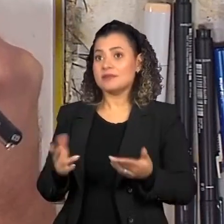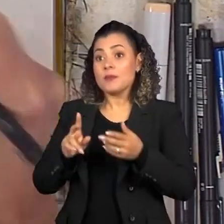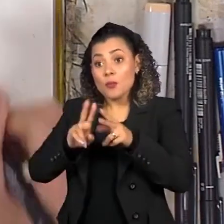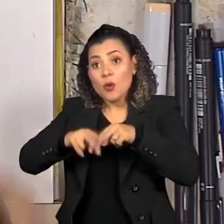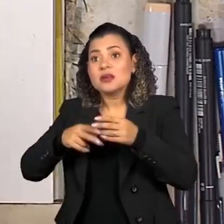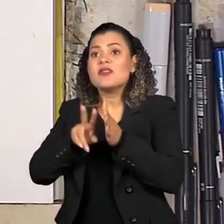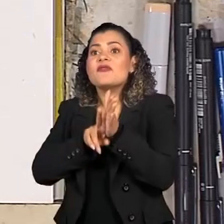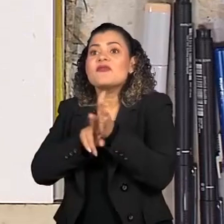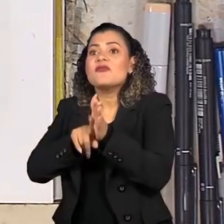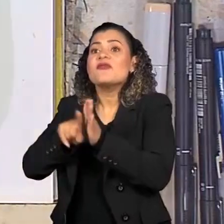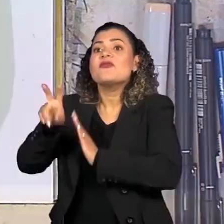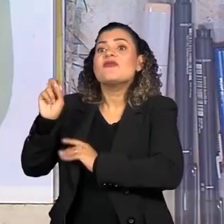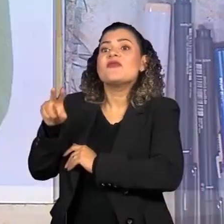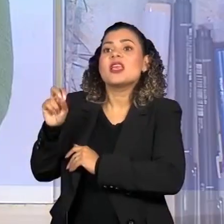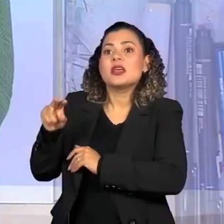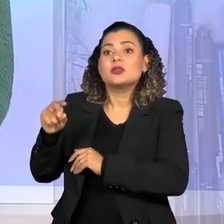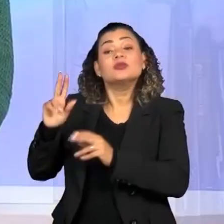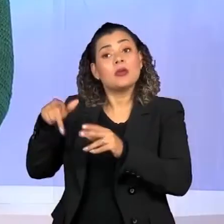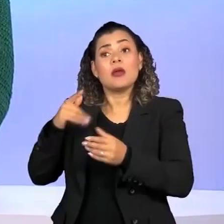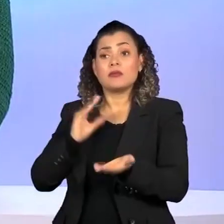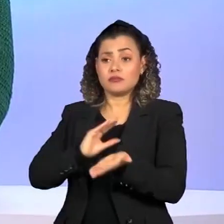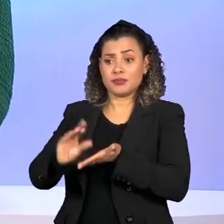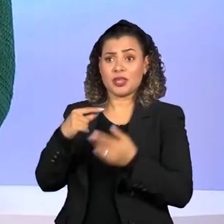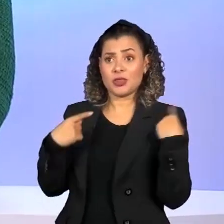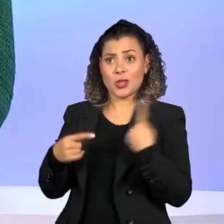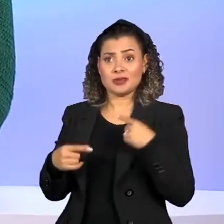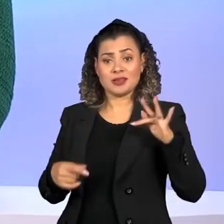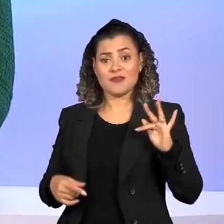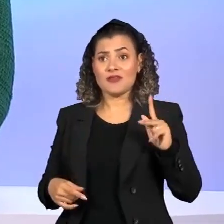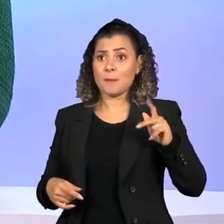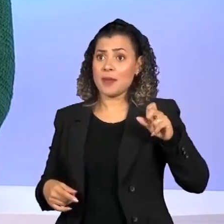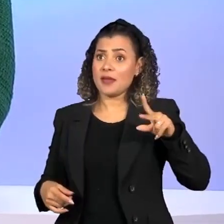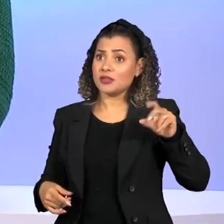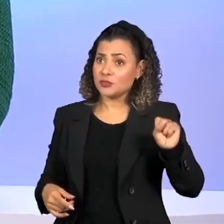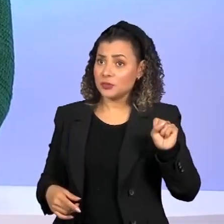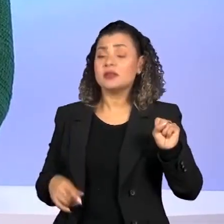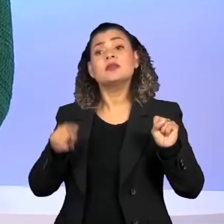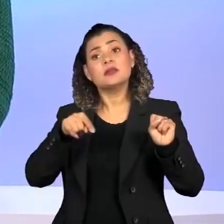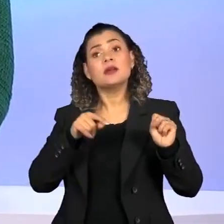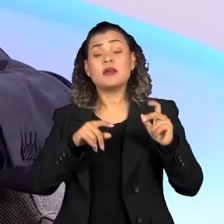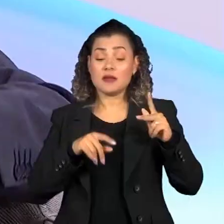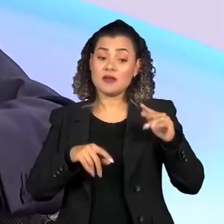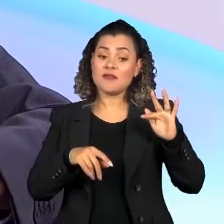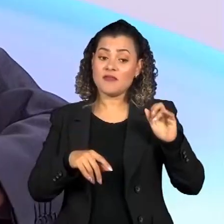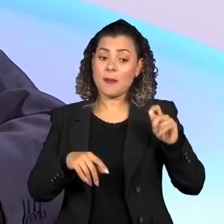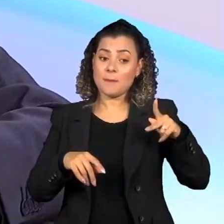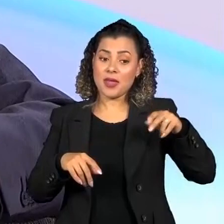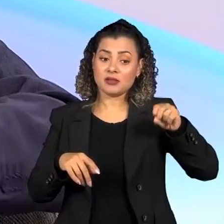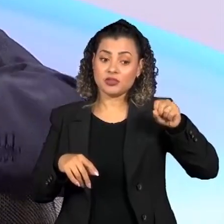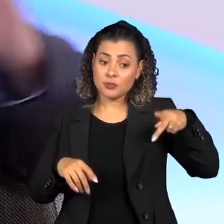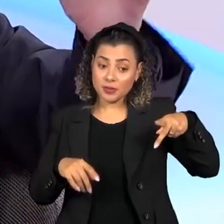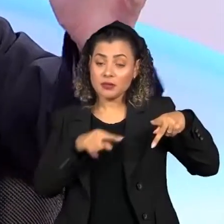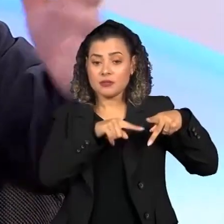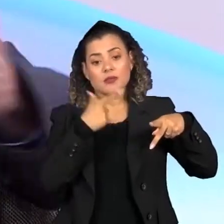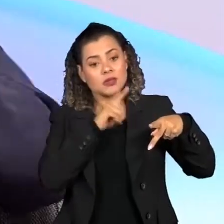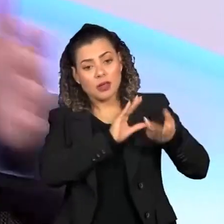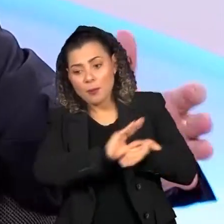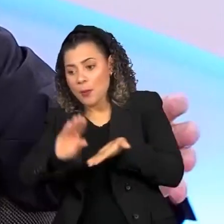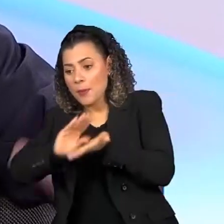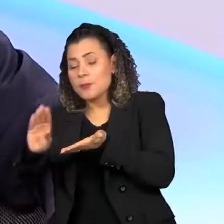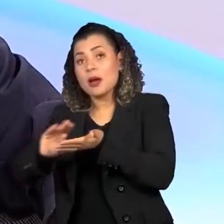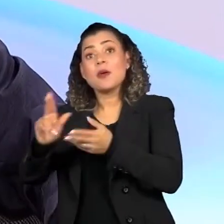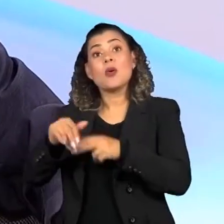mantido pela Fapesp financiado pela favela com bolsista estavam prontos caiu uma novidade